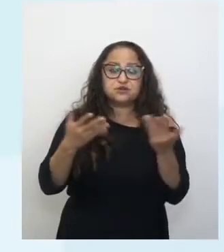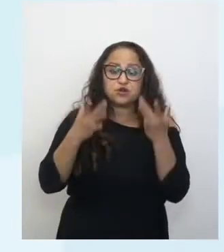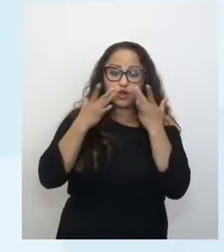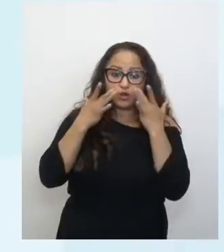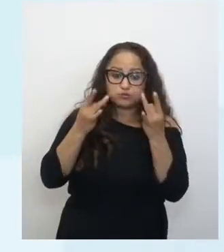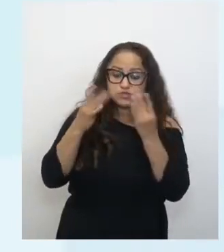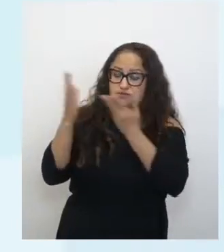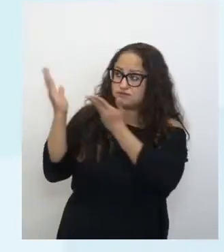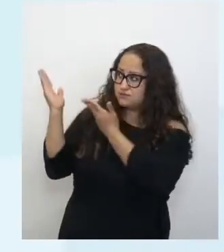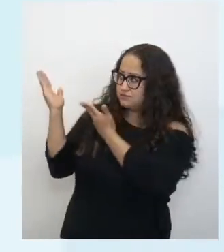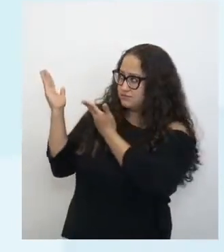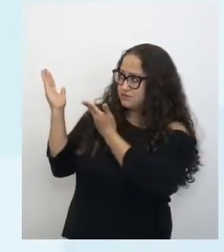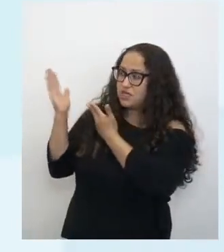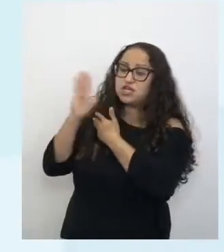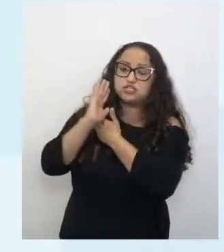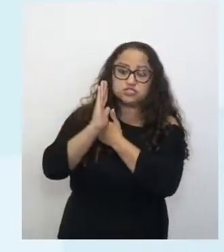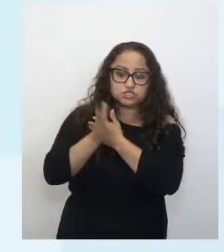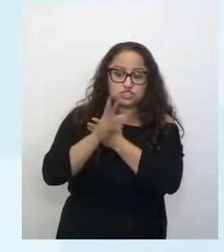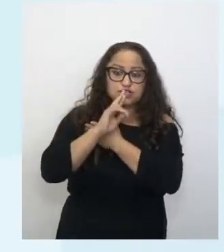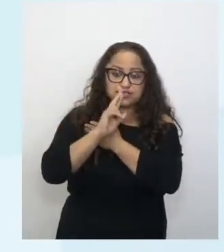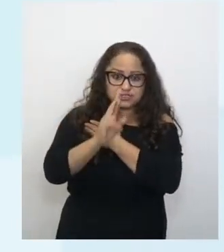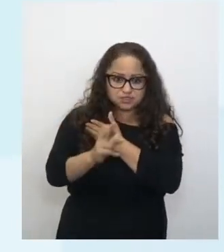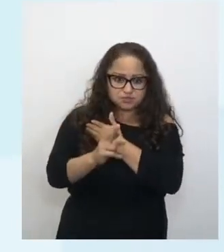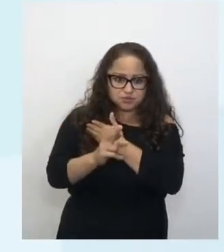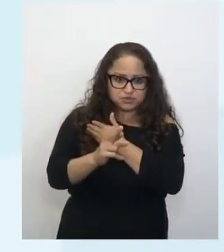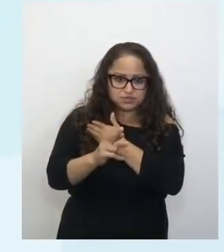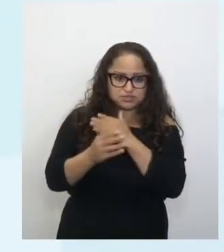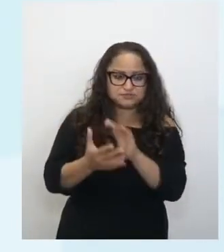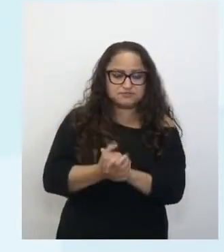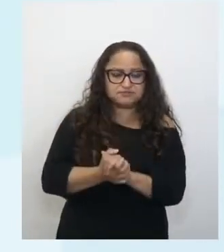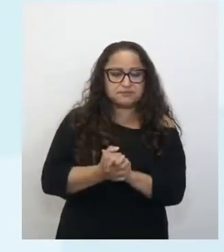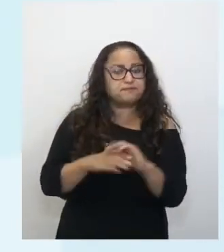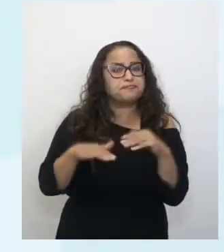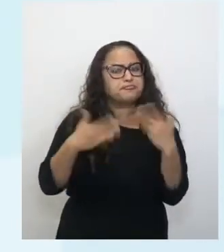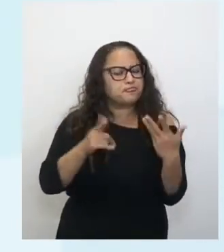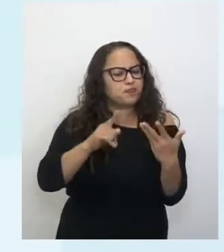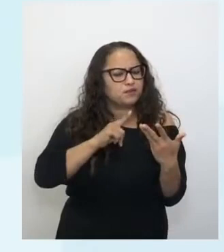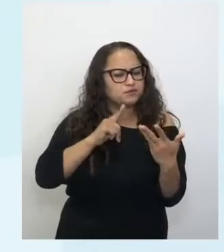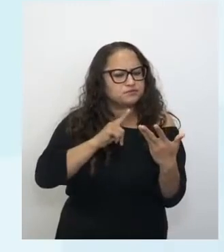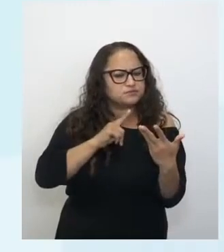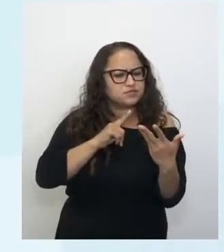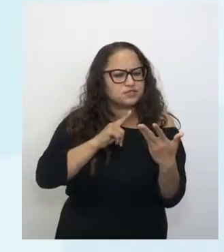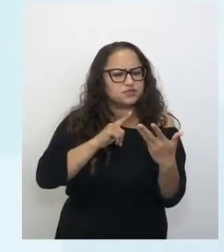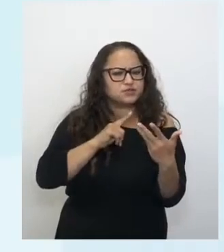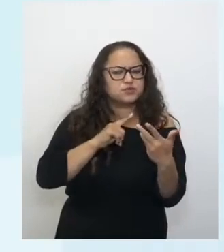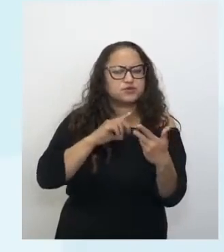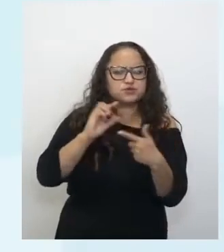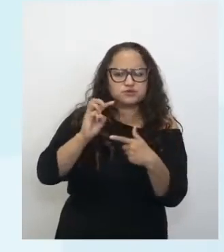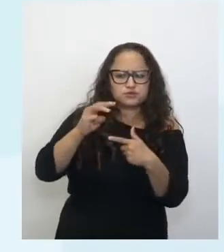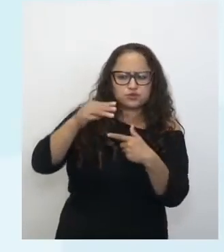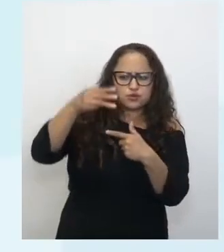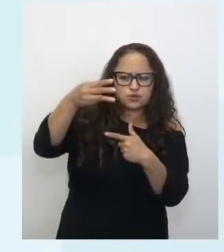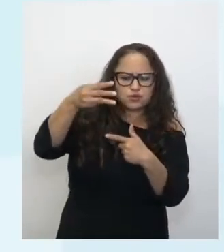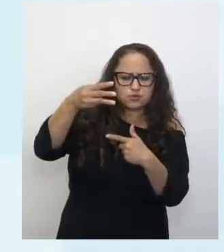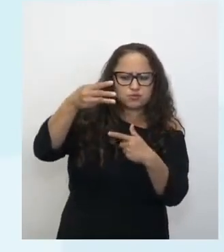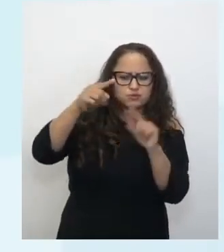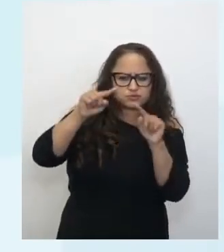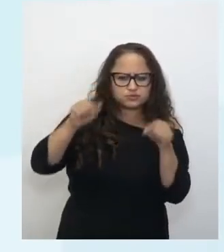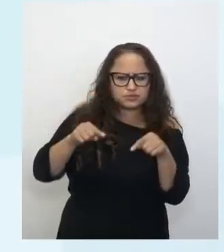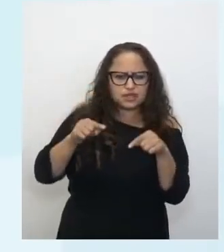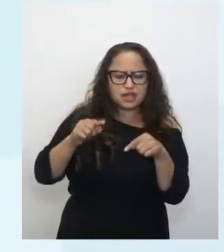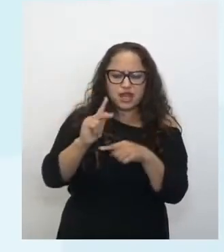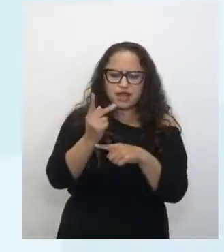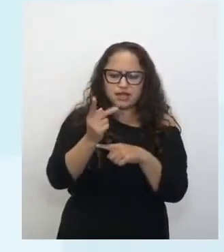Observe que aqui eu vou mostrar já resolução para vocês bom então eu tenho Okubo valendo para o h